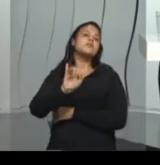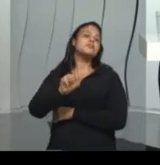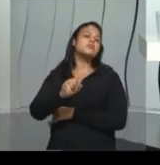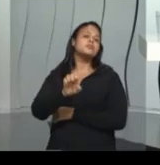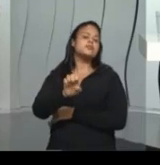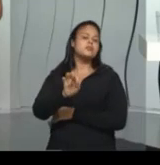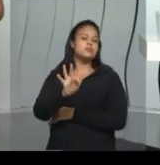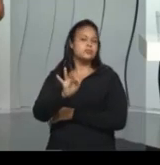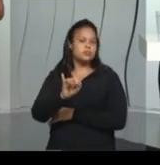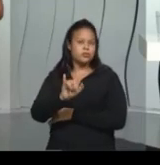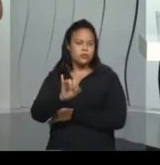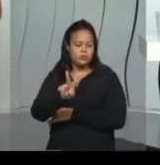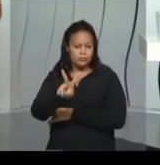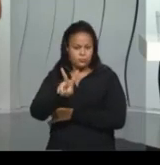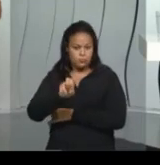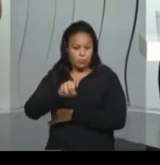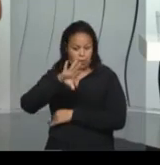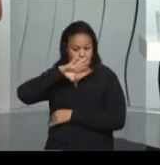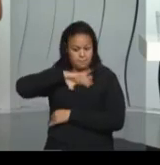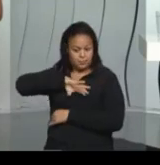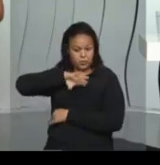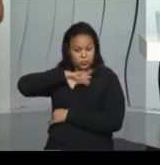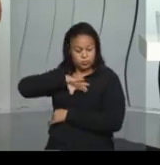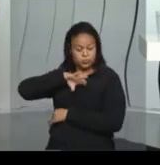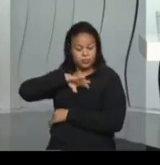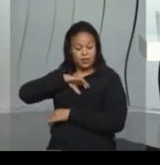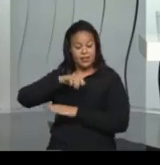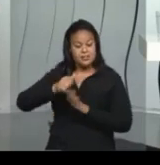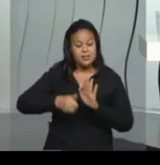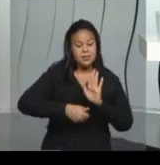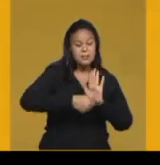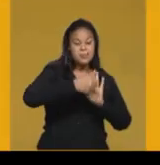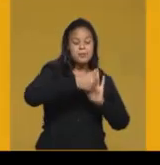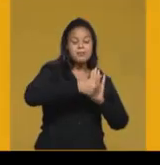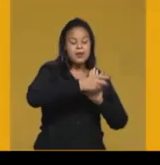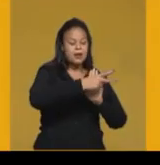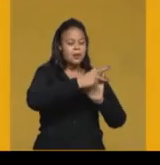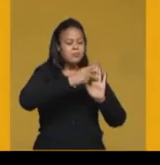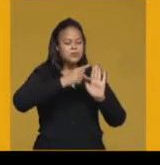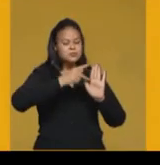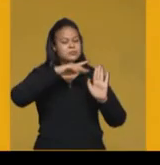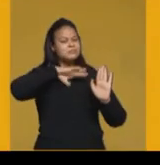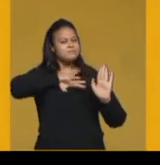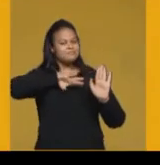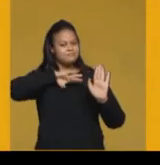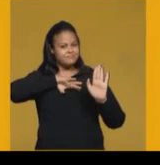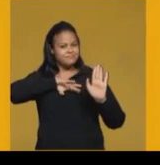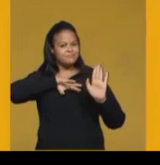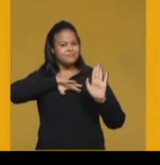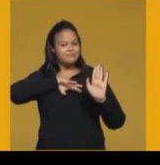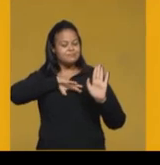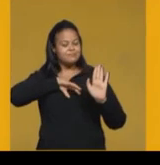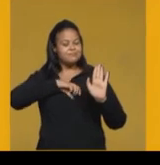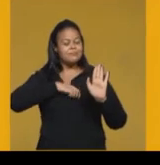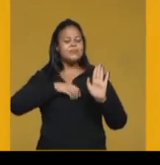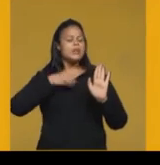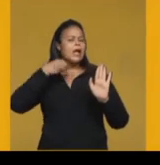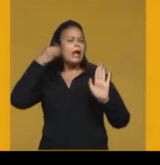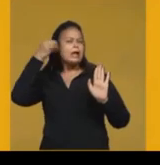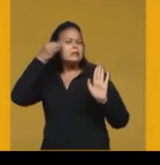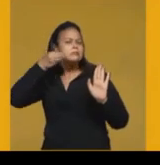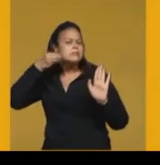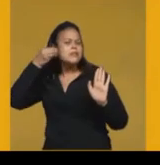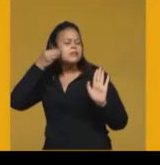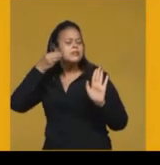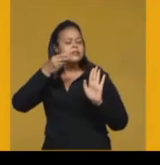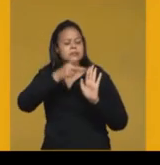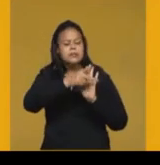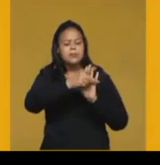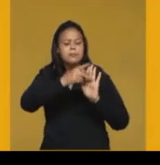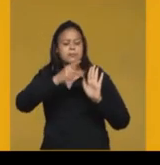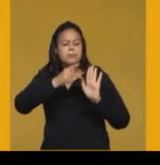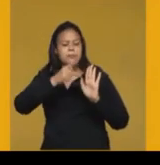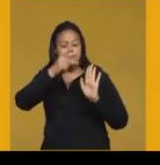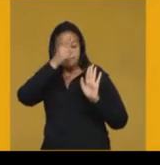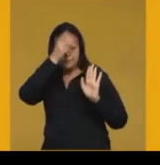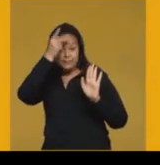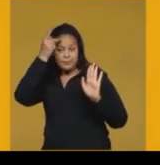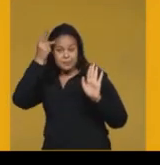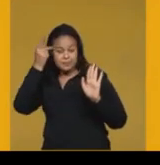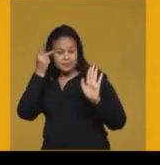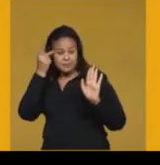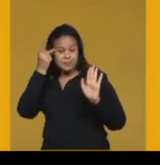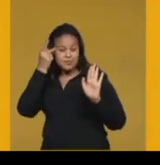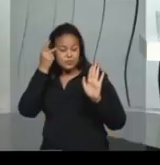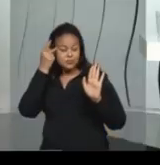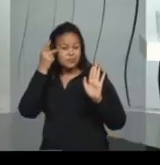gente viu que é reforçado pelo uso da primeira pessoa. E as experiências pessoais. Então, primeiro